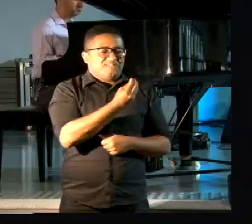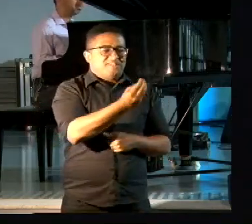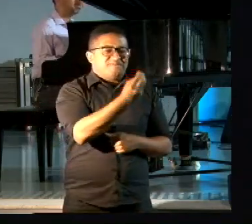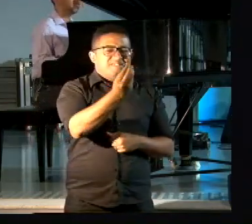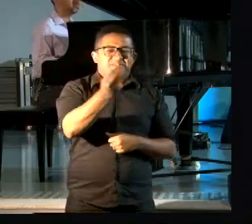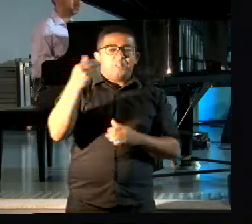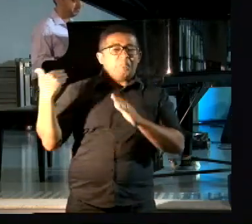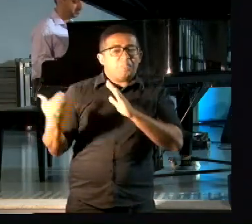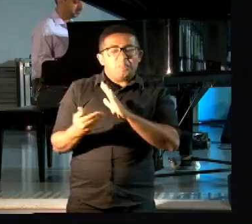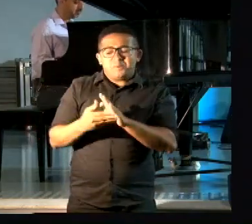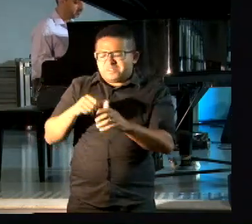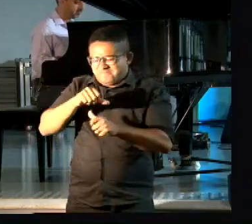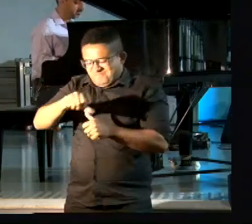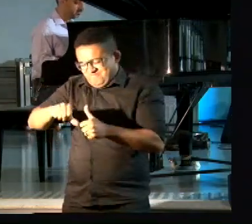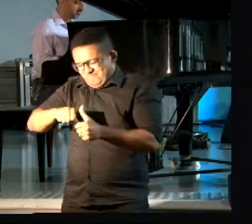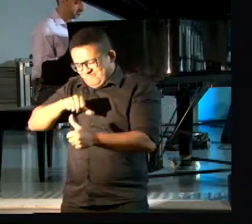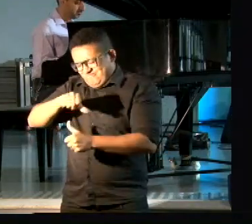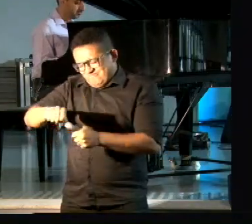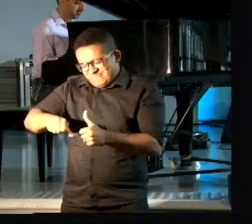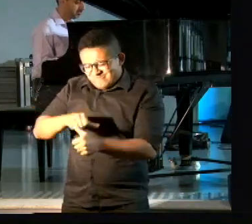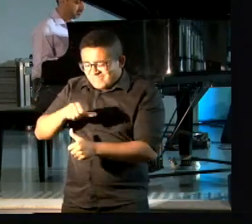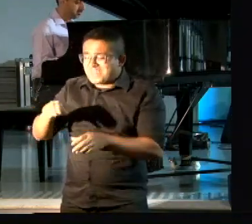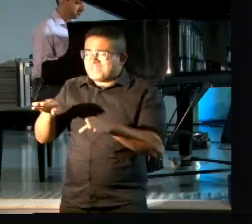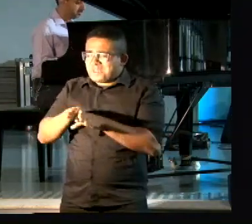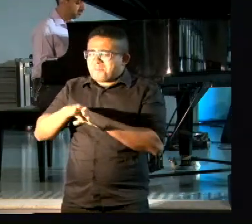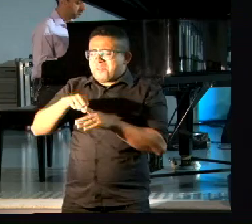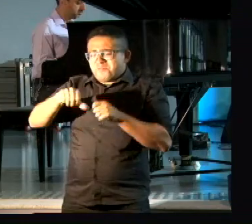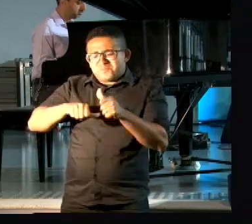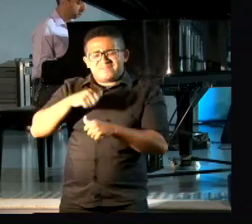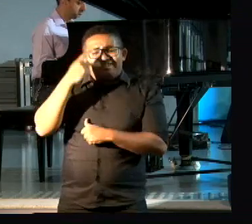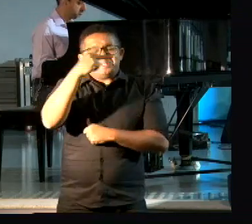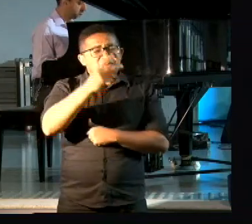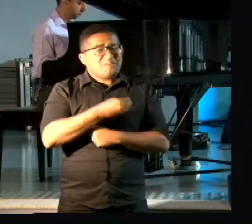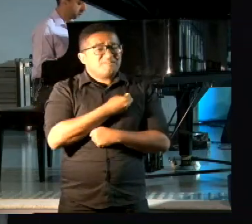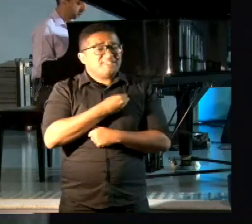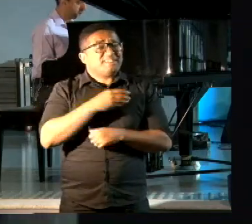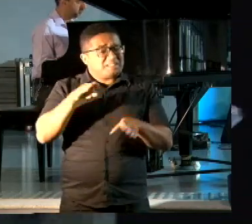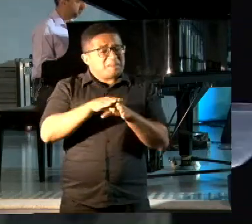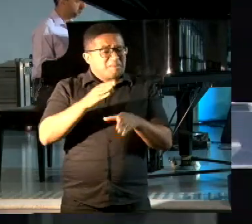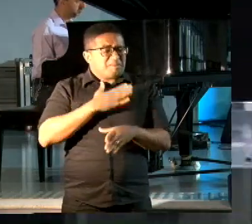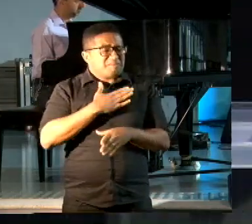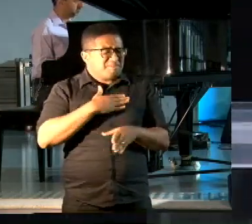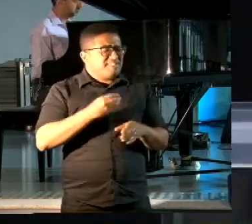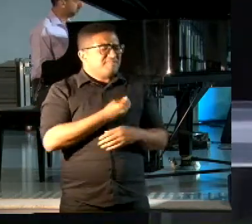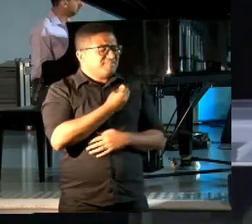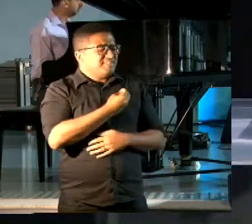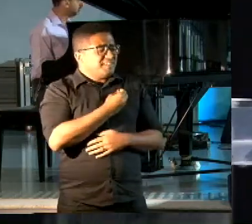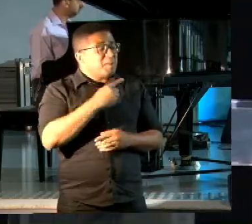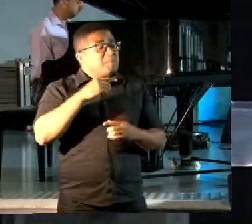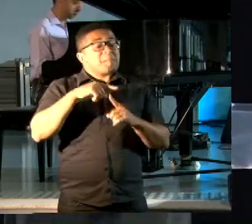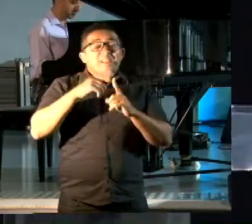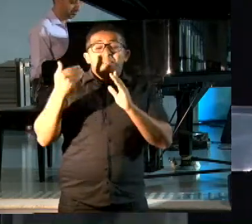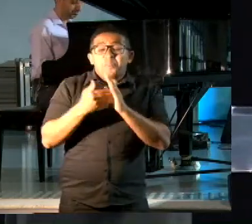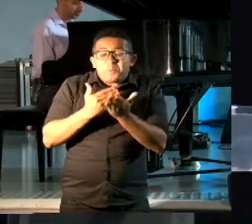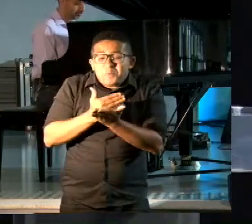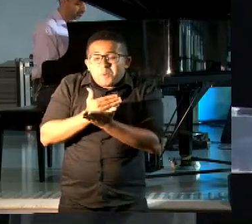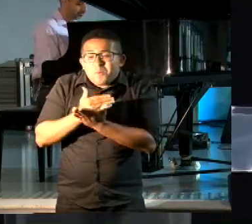minha vida e vai transformar a sua hoje. Mas tudo começa com uma